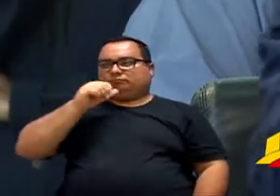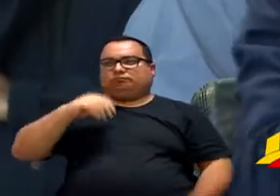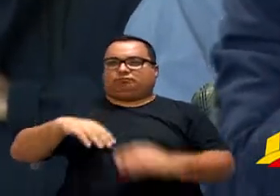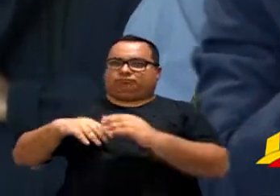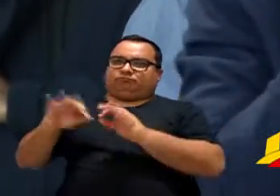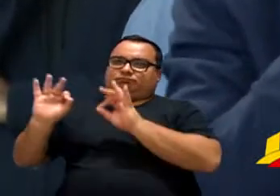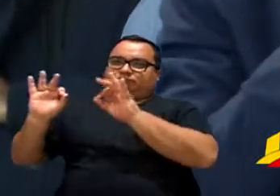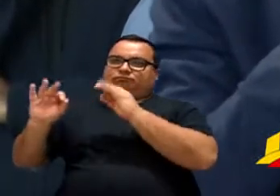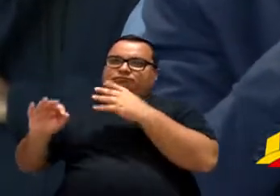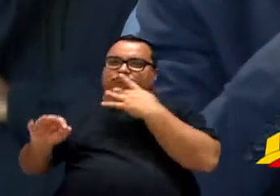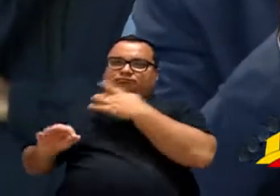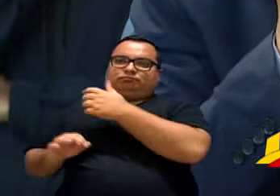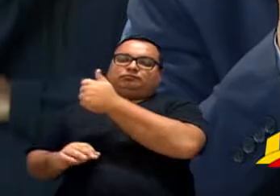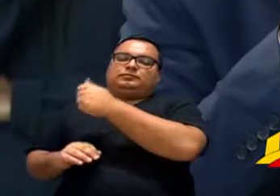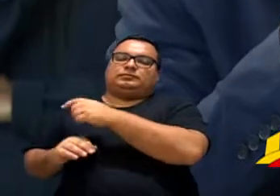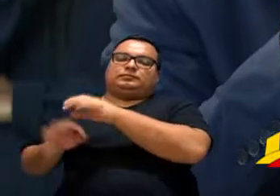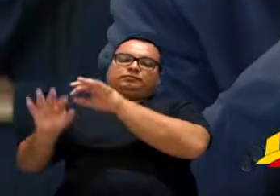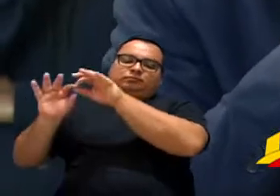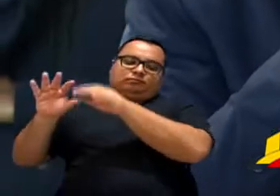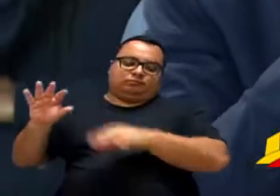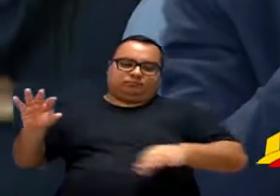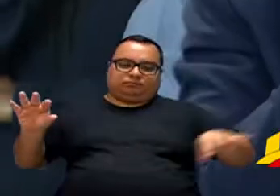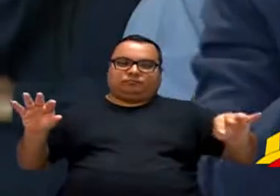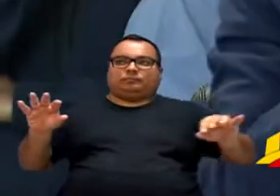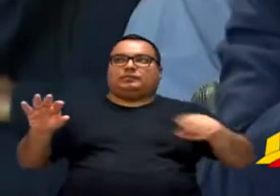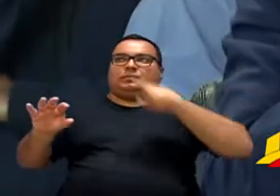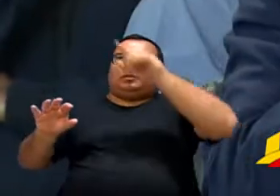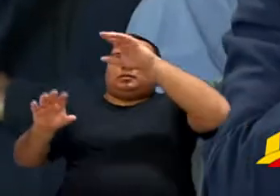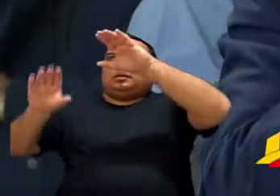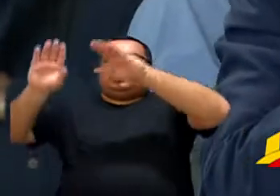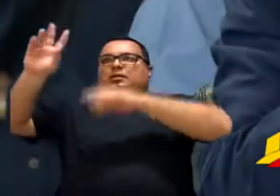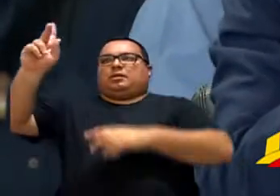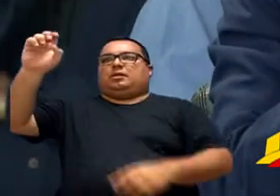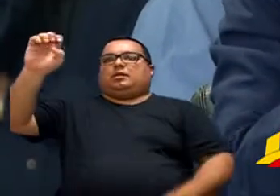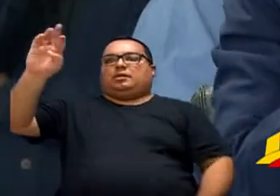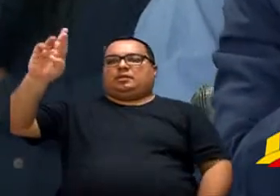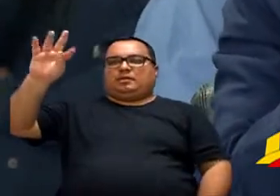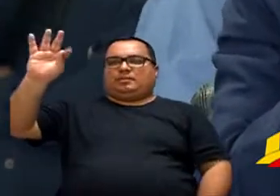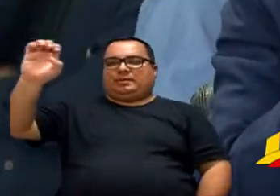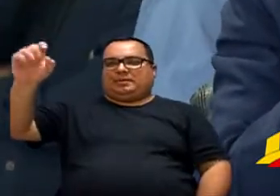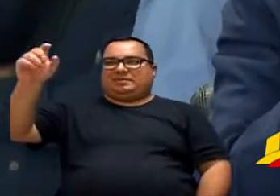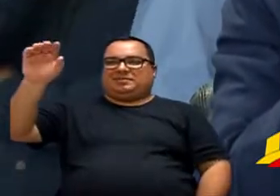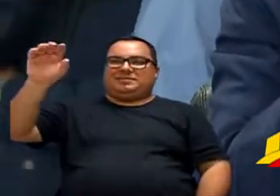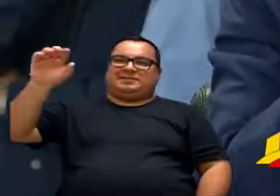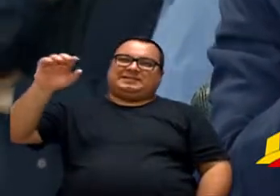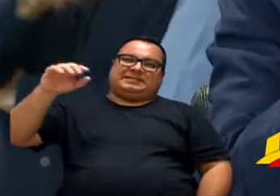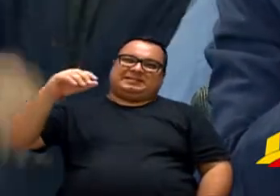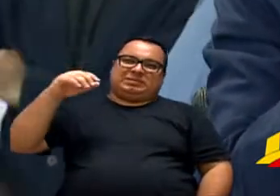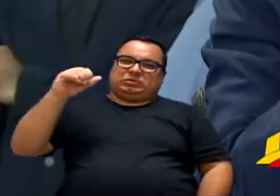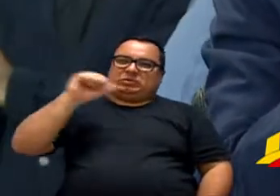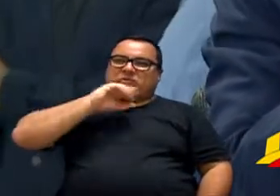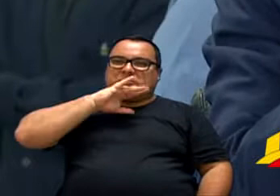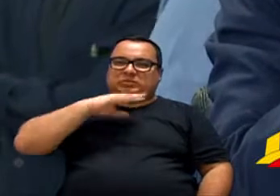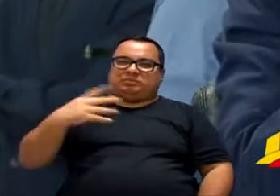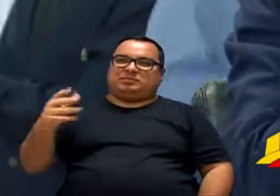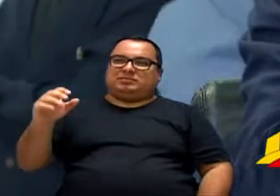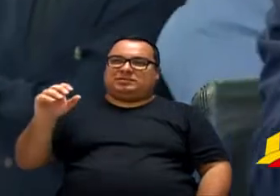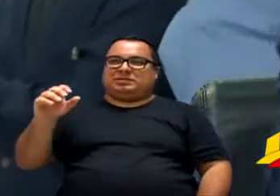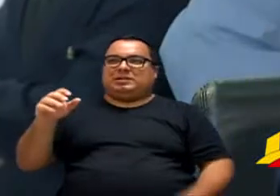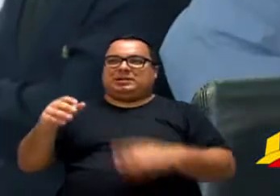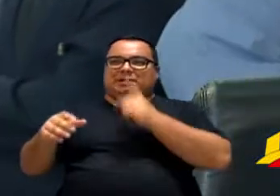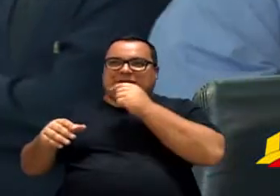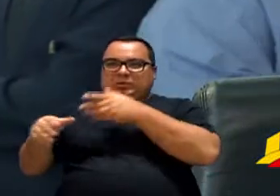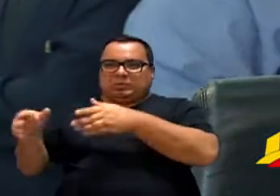que foi criado ali no Herbert de Souza nós acabamos recebendo essa água dali que vem é do Rio Sorocaba aí a explicação